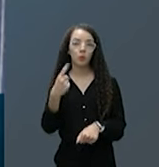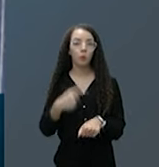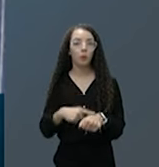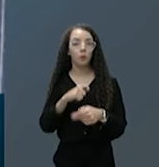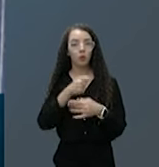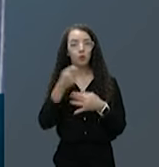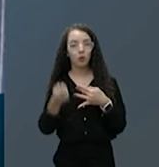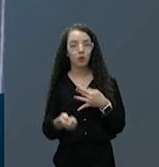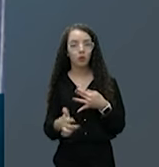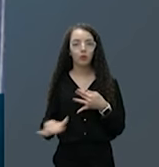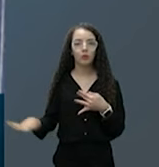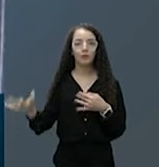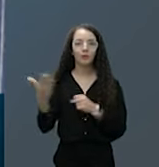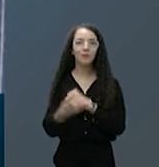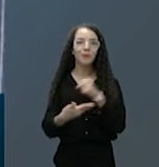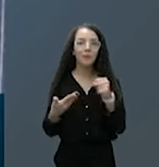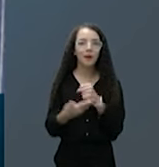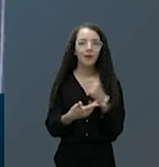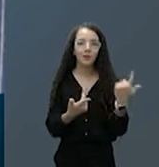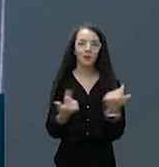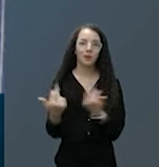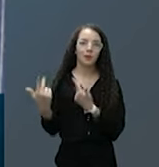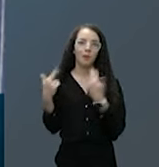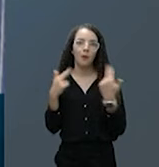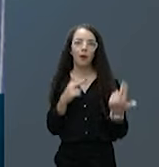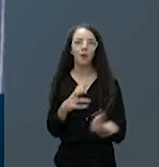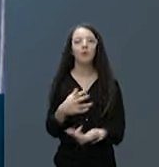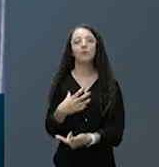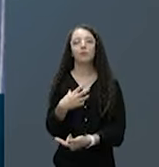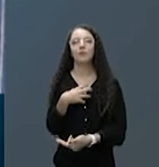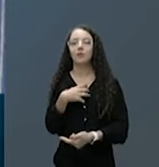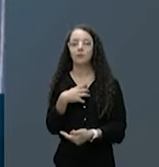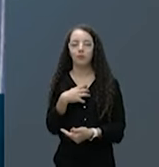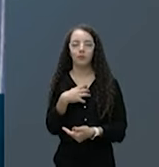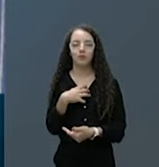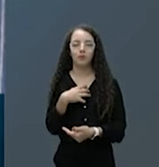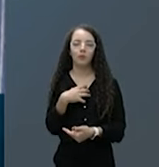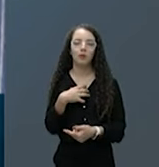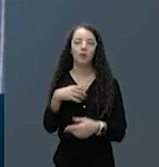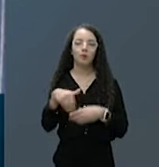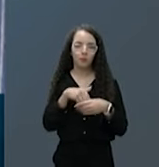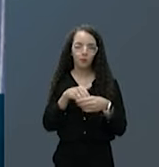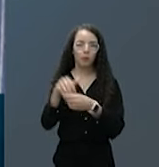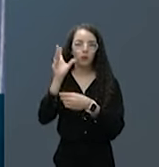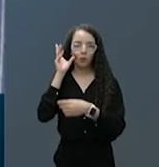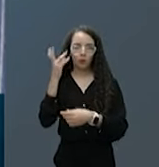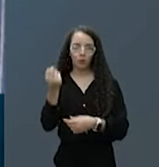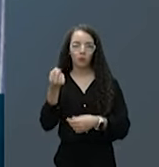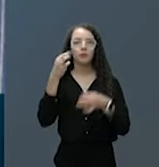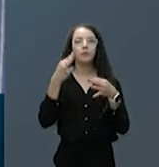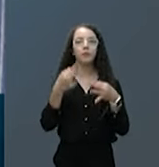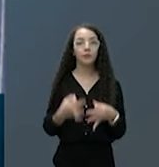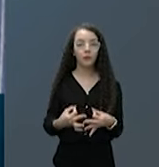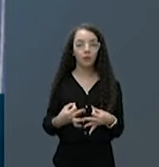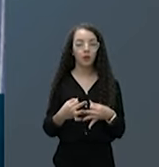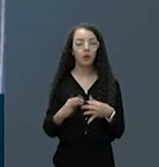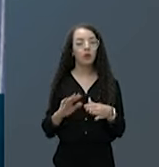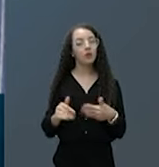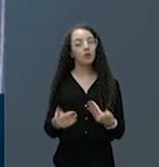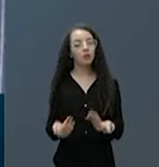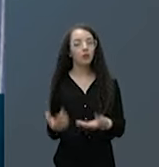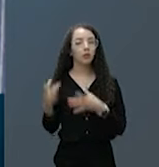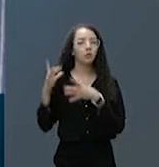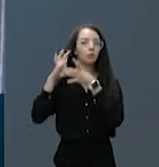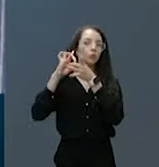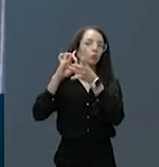firmou no mesmo sentido do acordo embargado. Nesse contexto, anote-se que, por ocasião